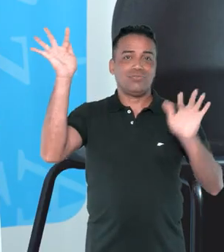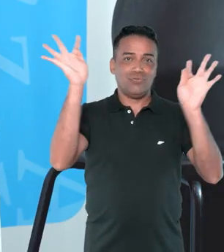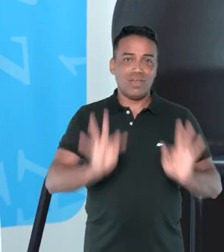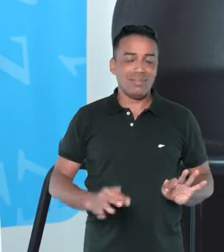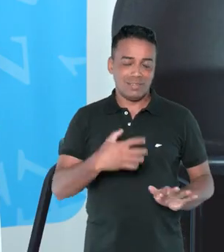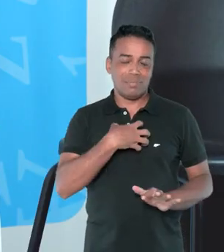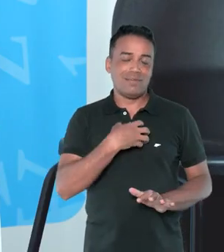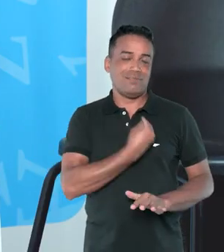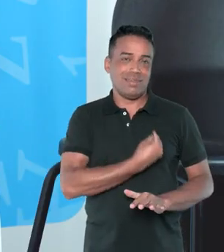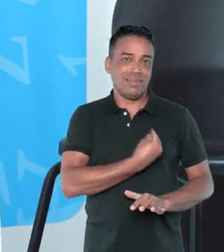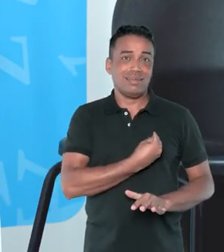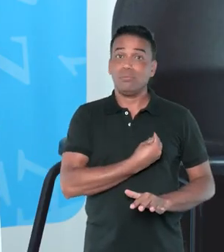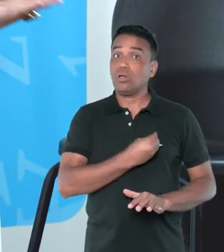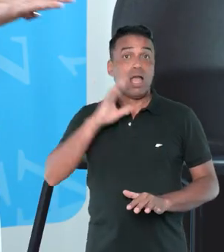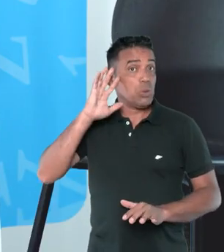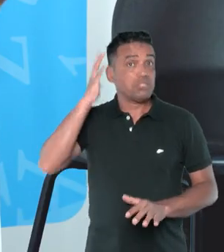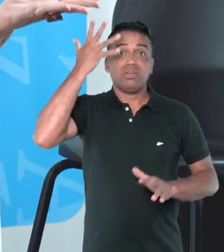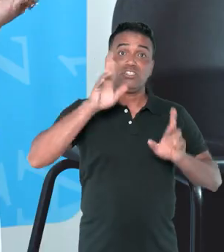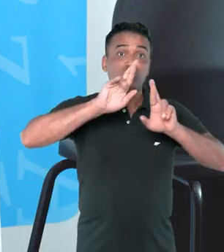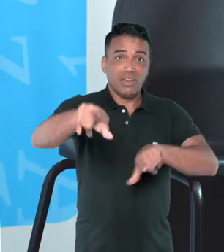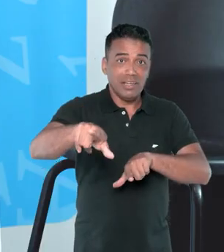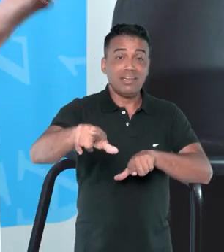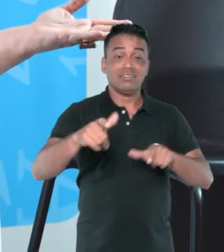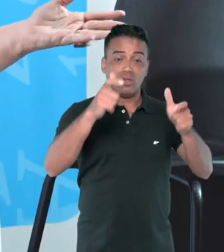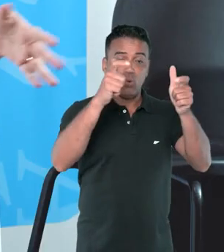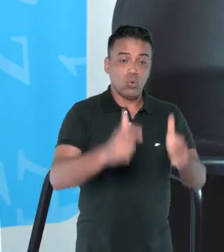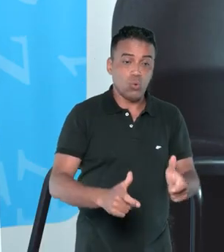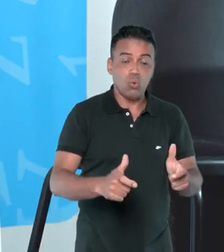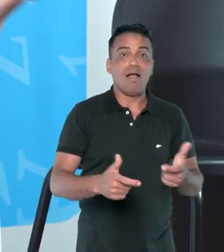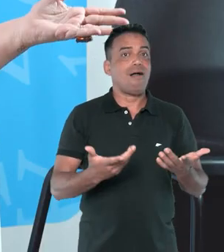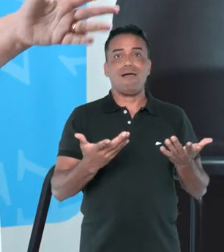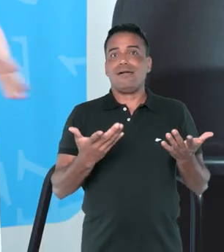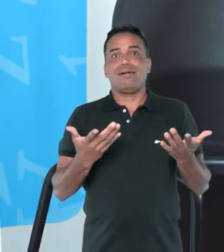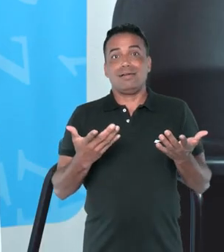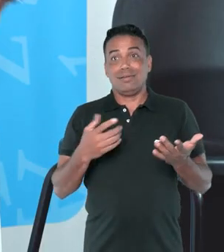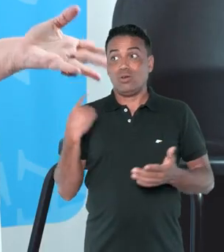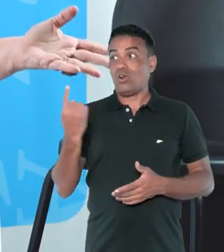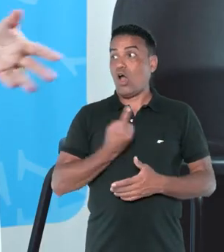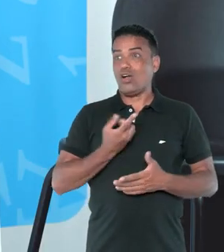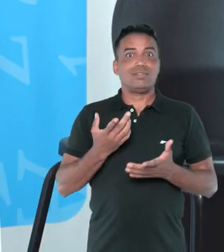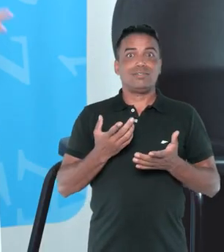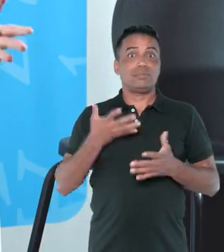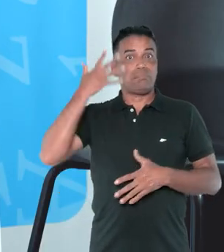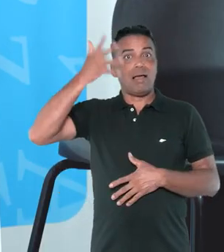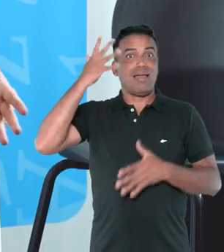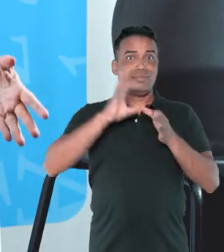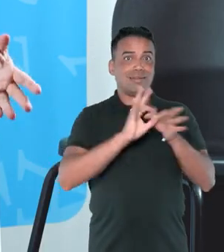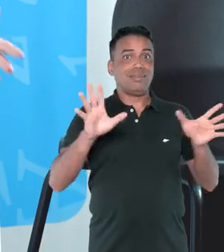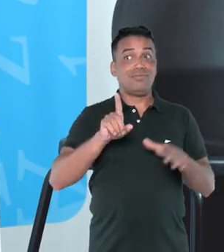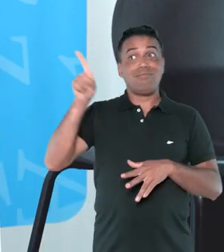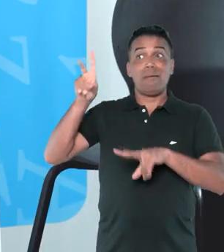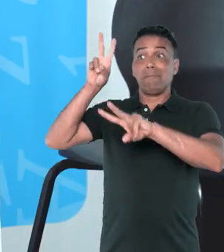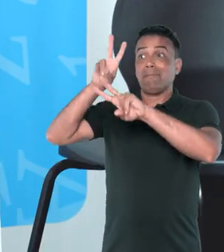mesmo, porque era uma situação ali muito diferente da gente estar aqui, a gente está num lugar, nós somos livres, né, a gente está aqui para ouvir uma palestra, diferente